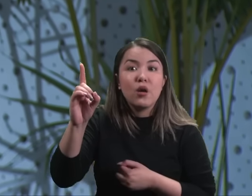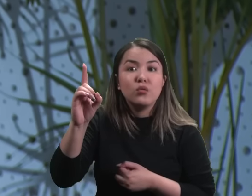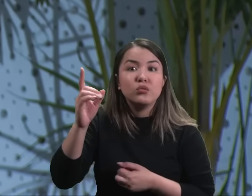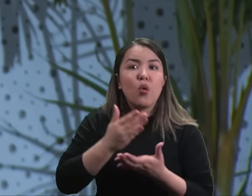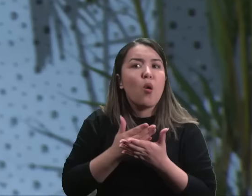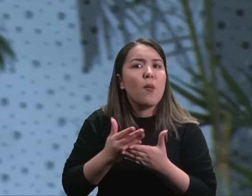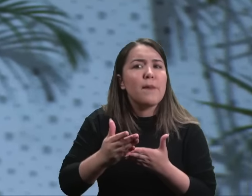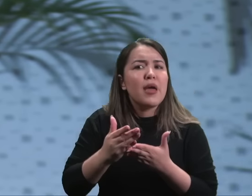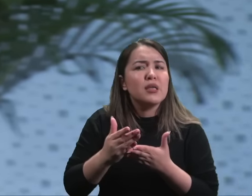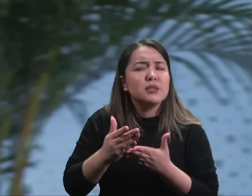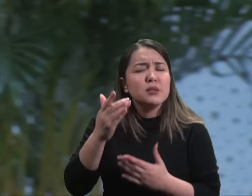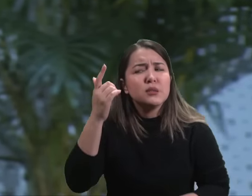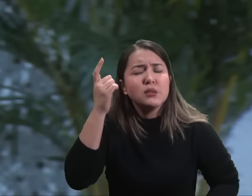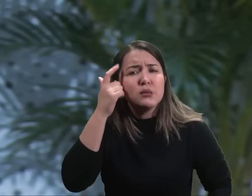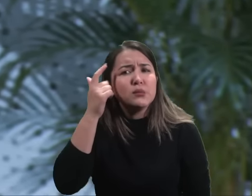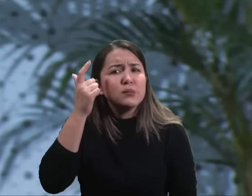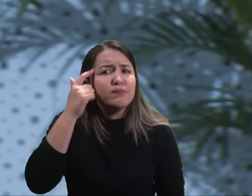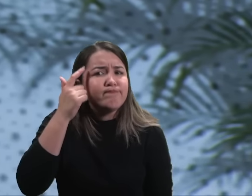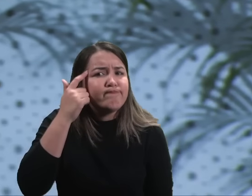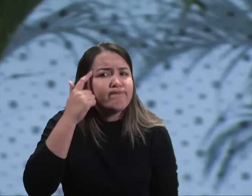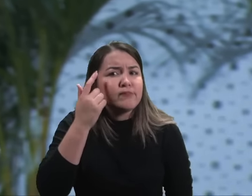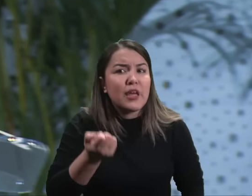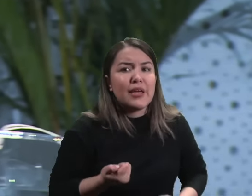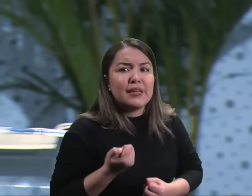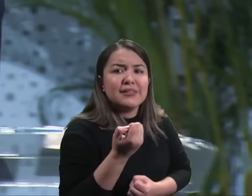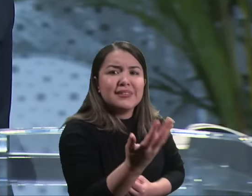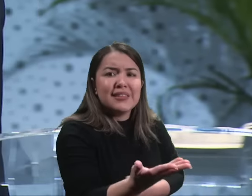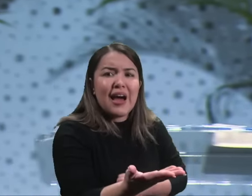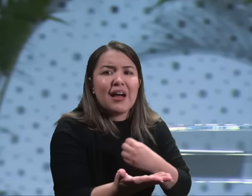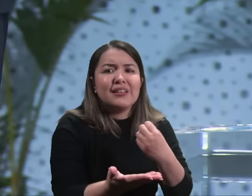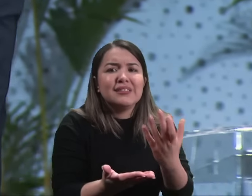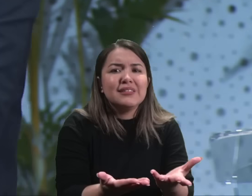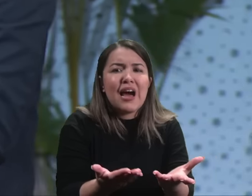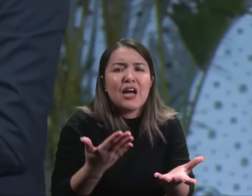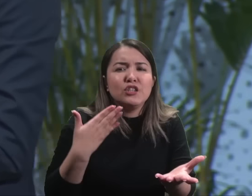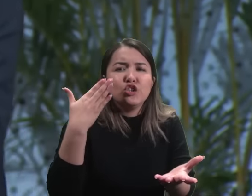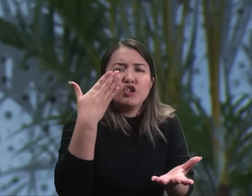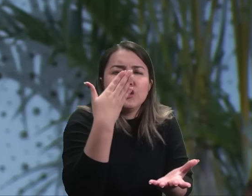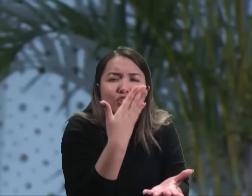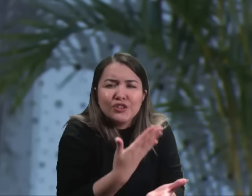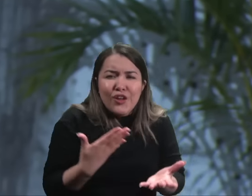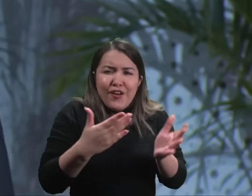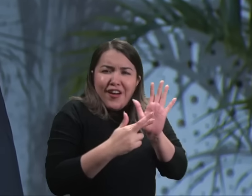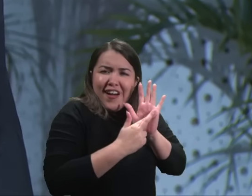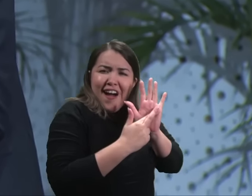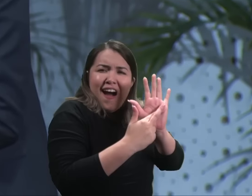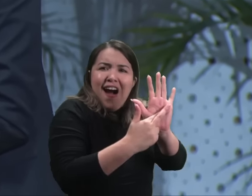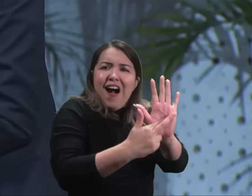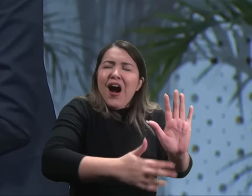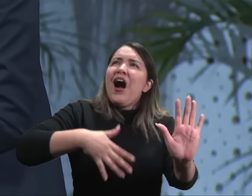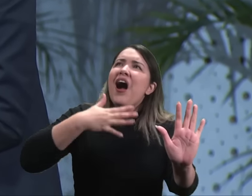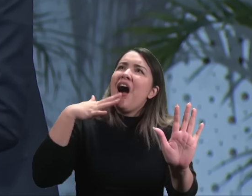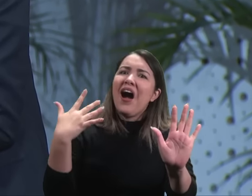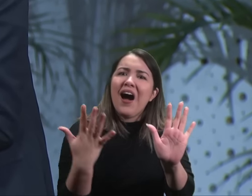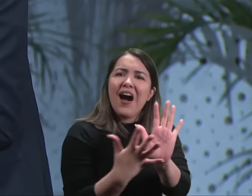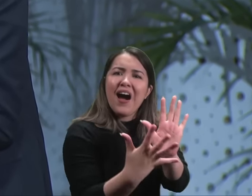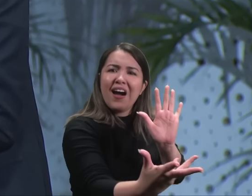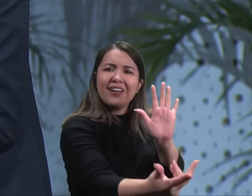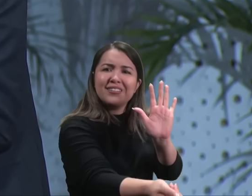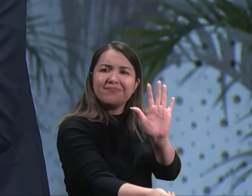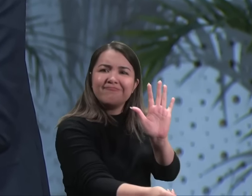começa a dar para o povo do Advento Uma Doce Revelação Amém Uma